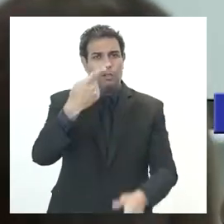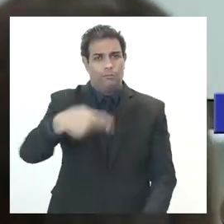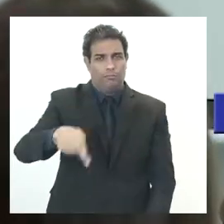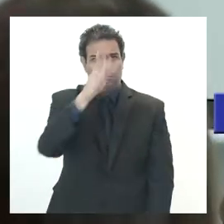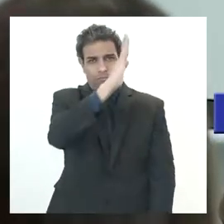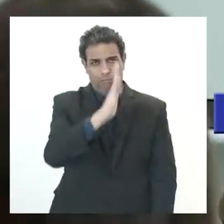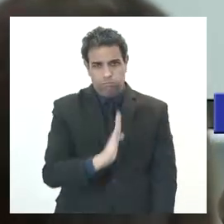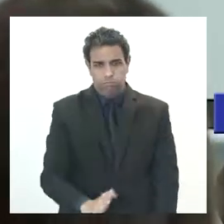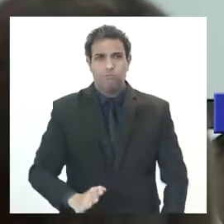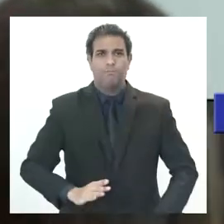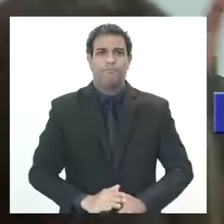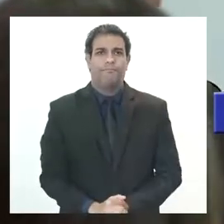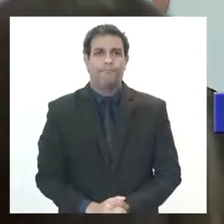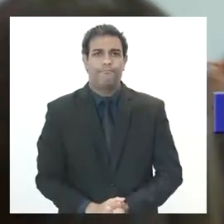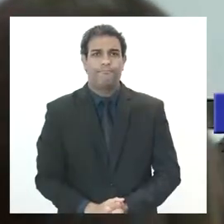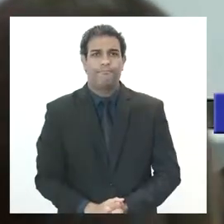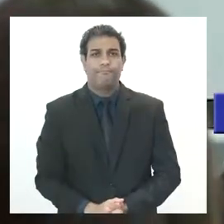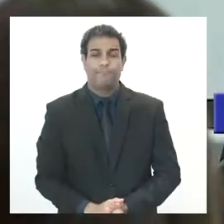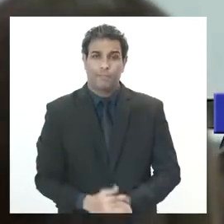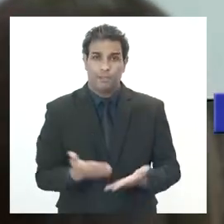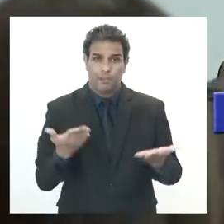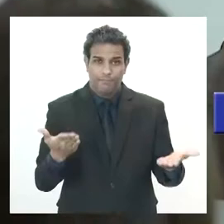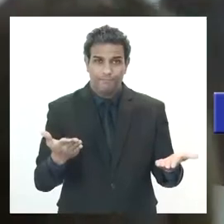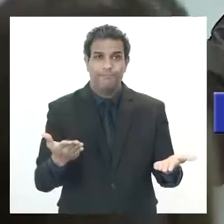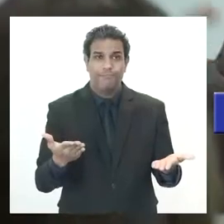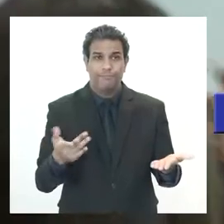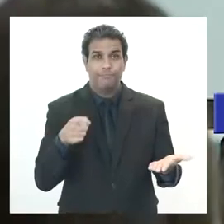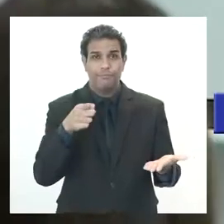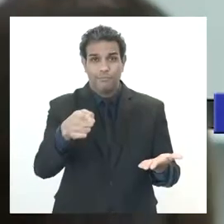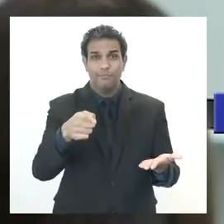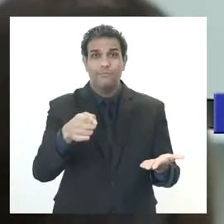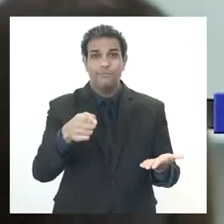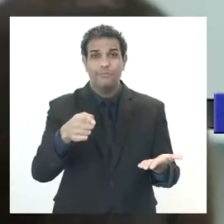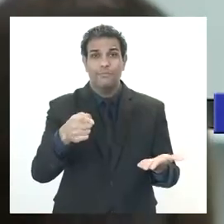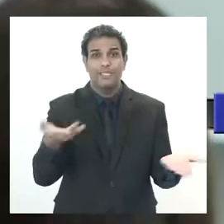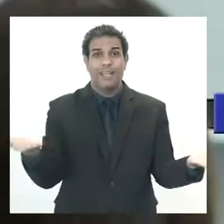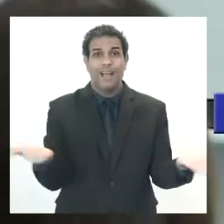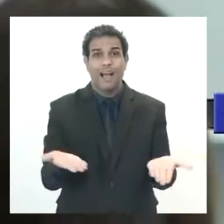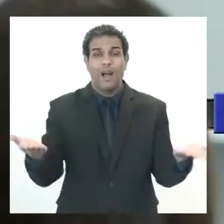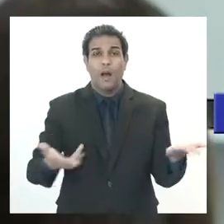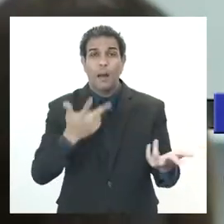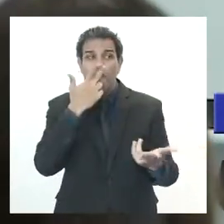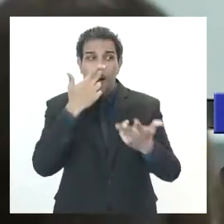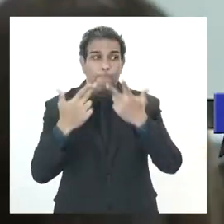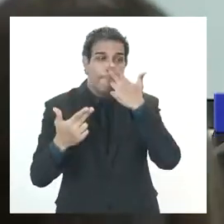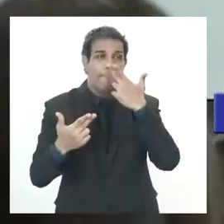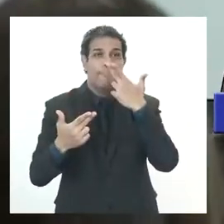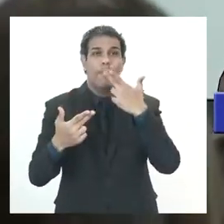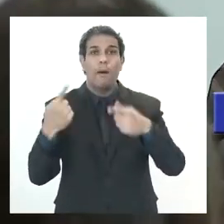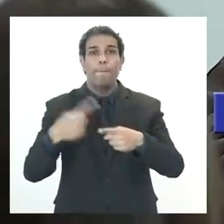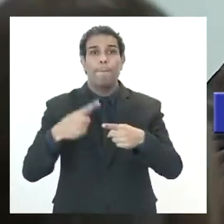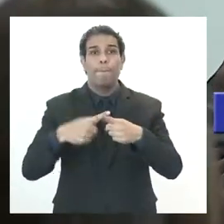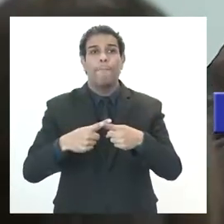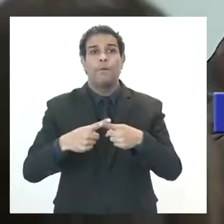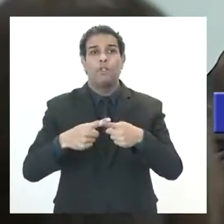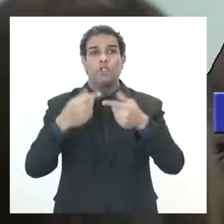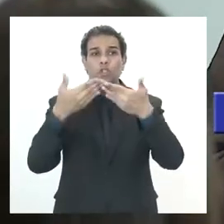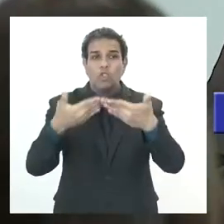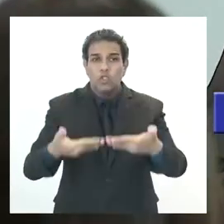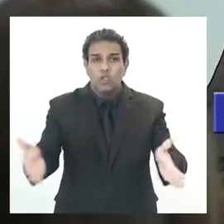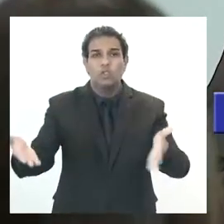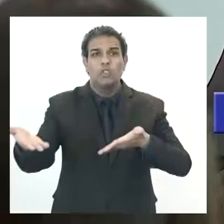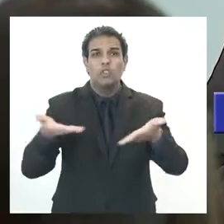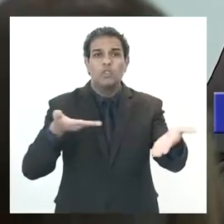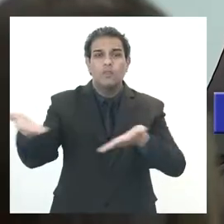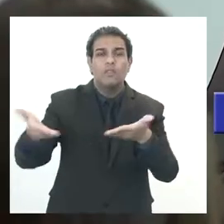dignidade com respeito criaram Deputado a figura do atrás a água porque a concessão do